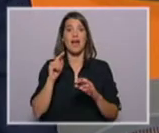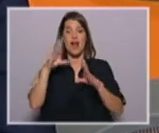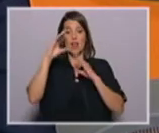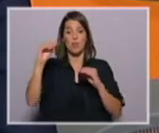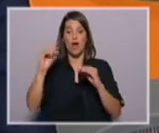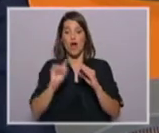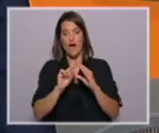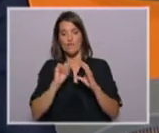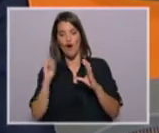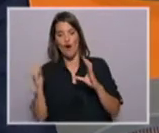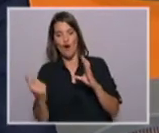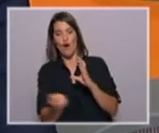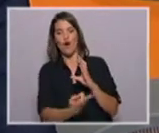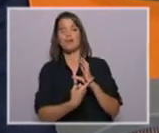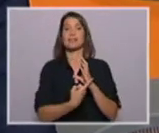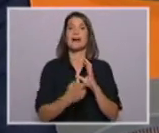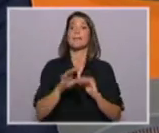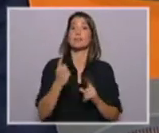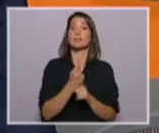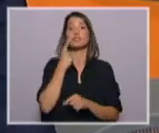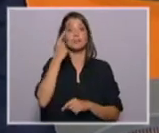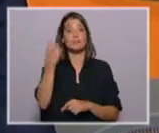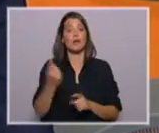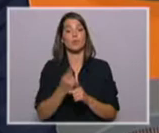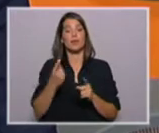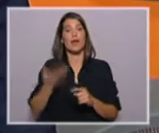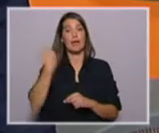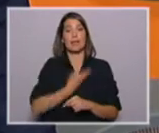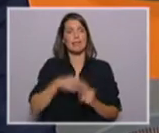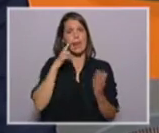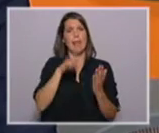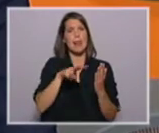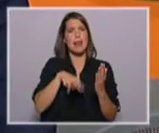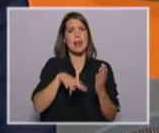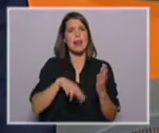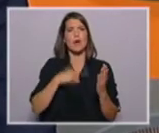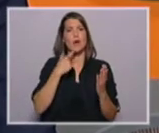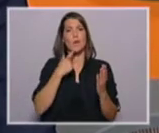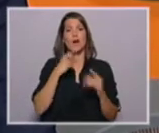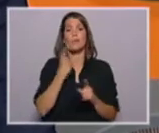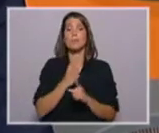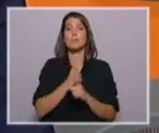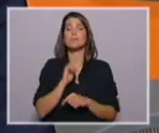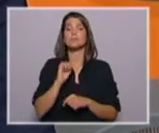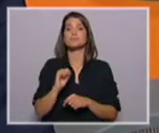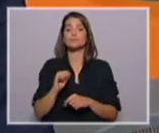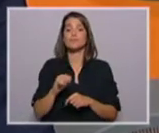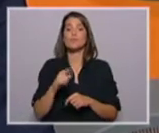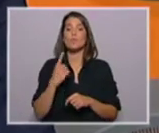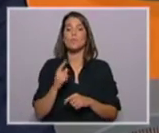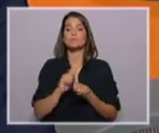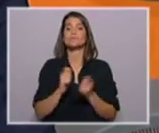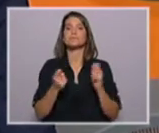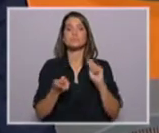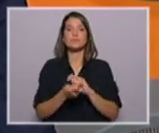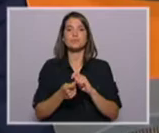Lua. Mas com uma particularidade, que, como li muito naquela altura, estava ainda a ser utilizado o sextante, ou uma adaptação do